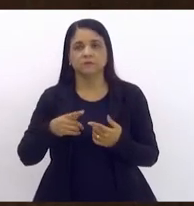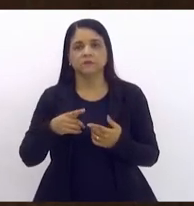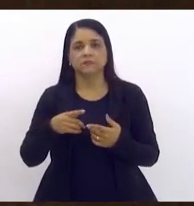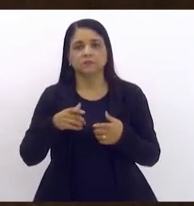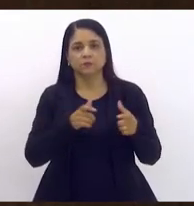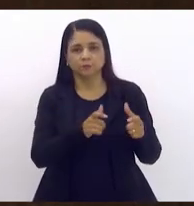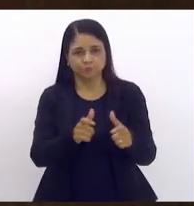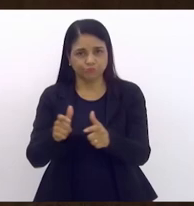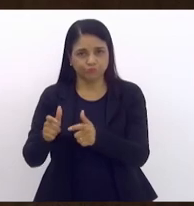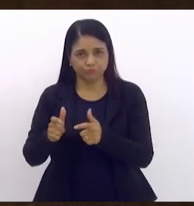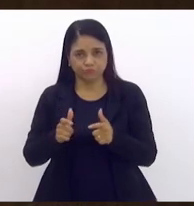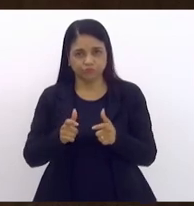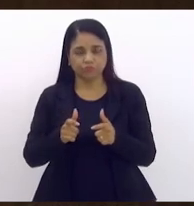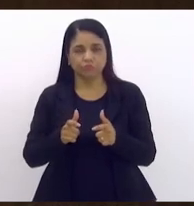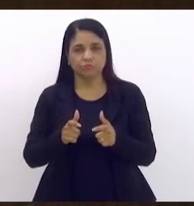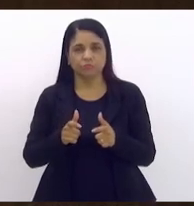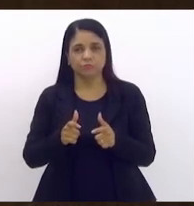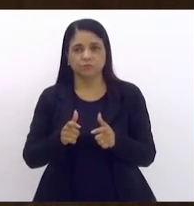dependências